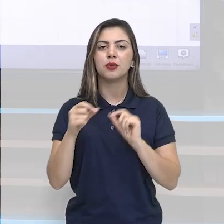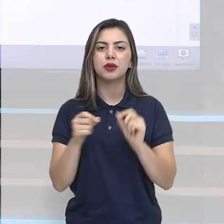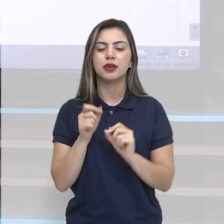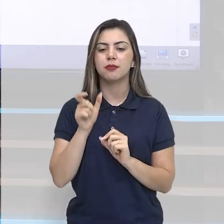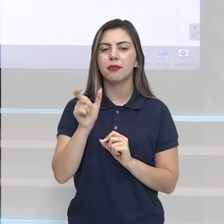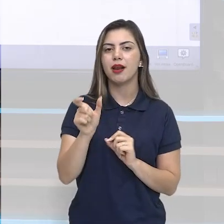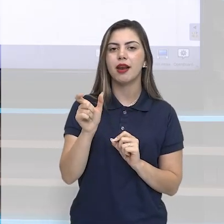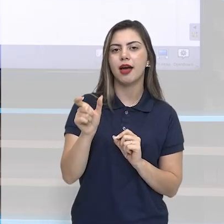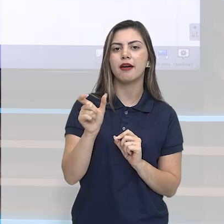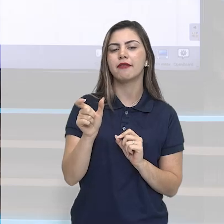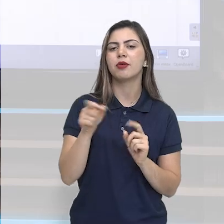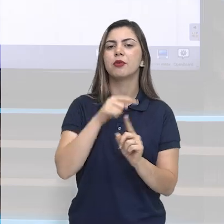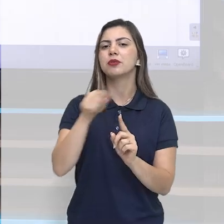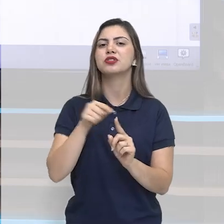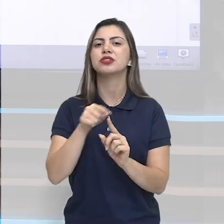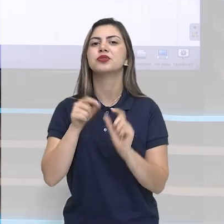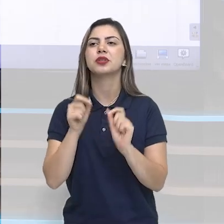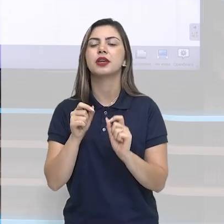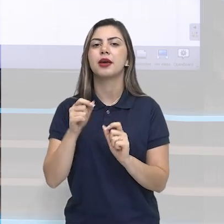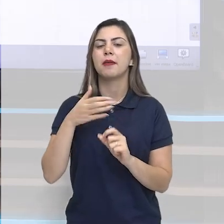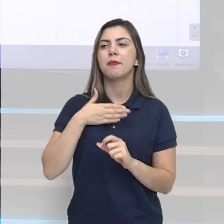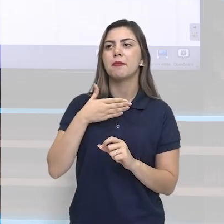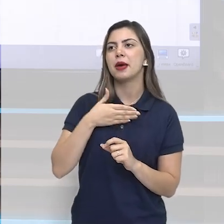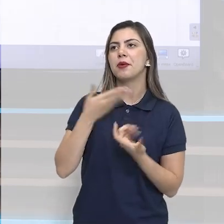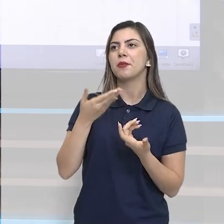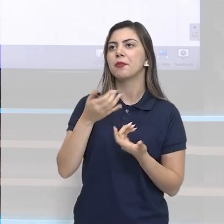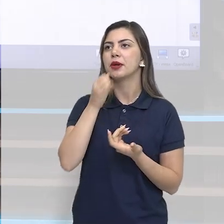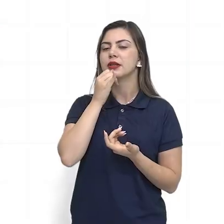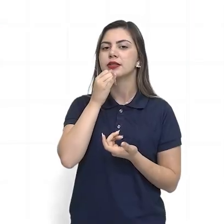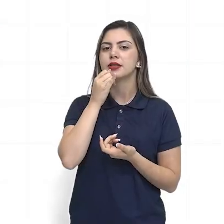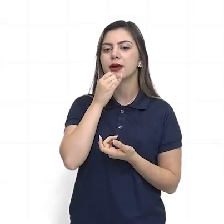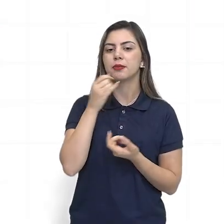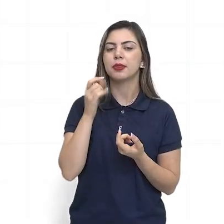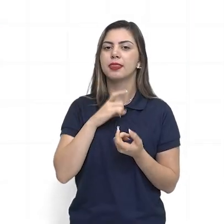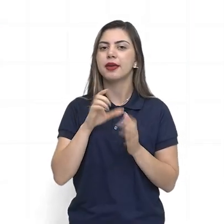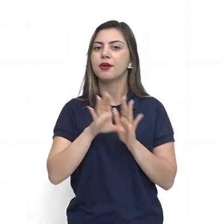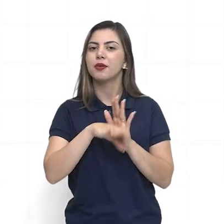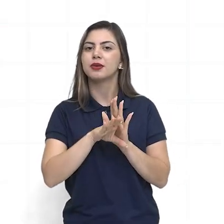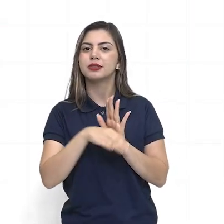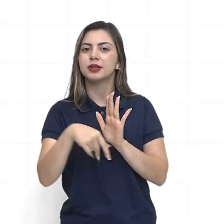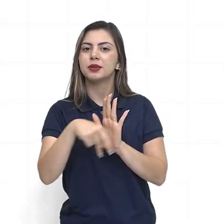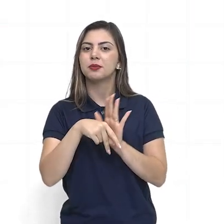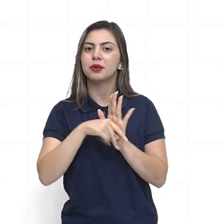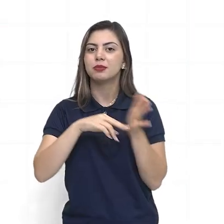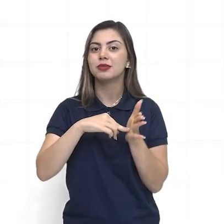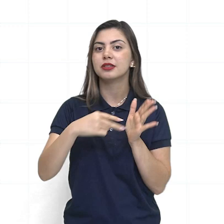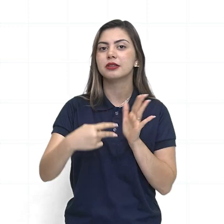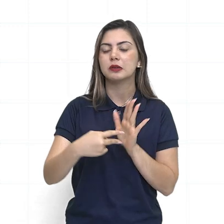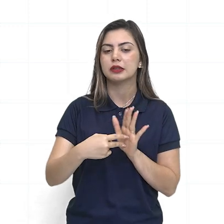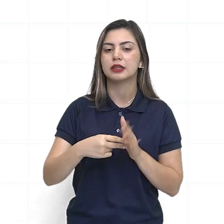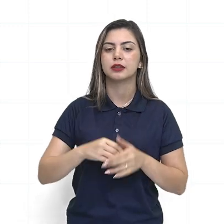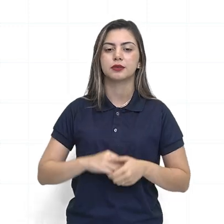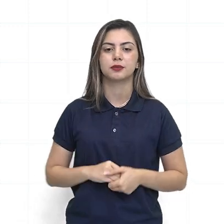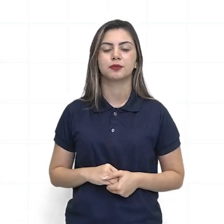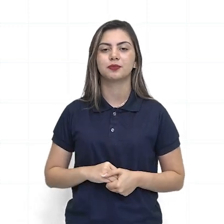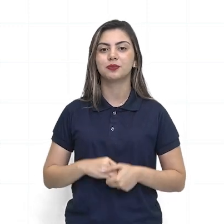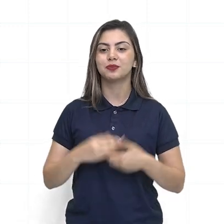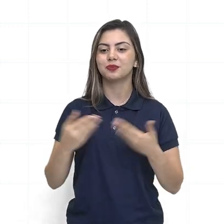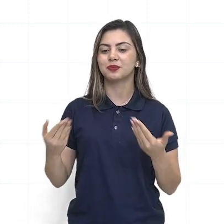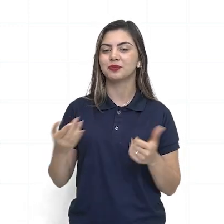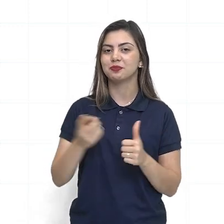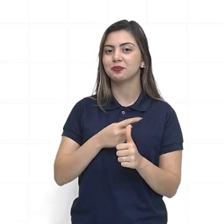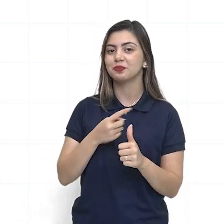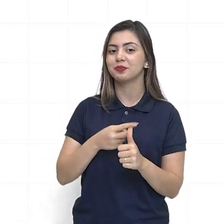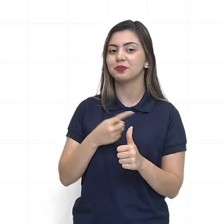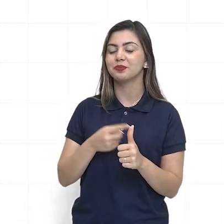as ideias e os conceitos. Vamos lá? Nossa primeira aspecto para trabalhar,